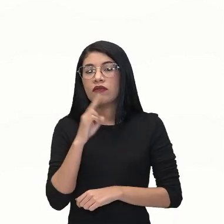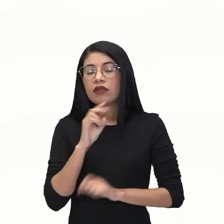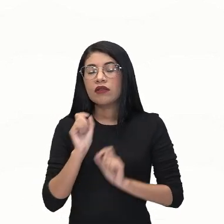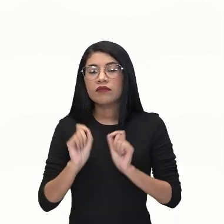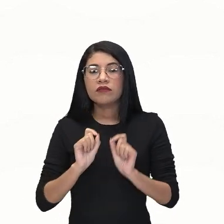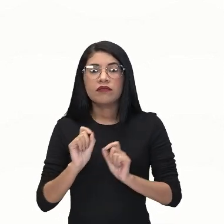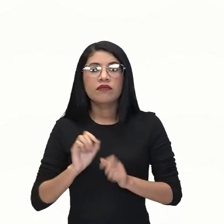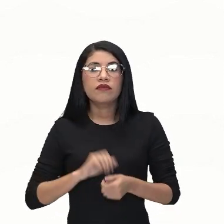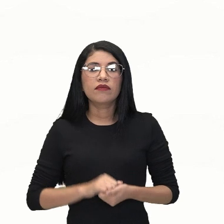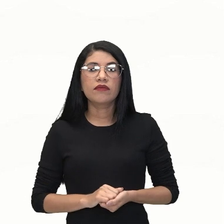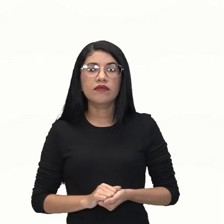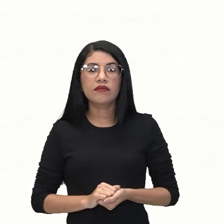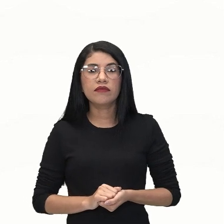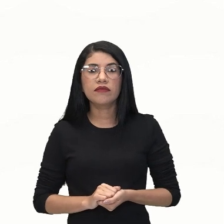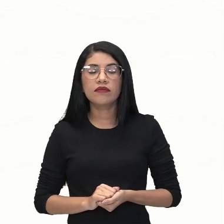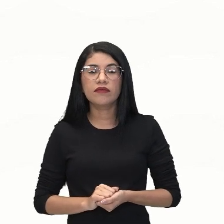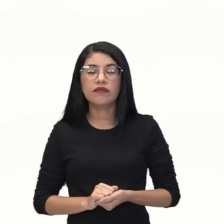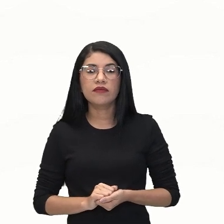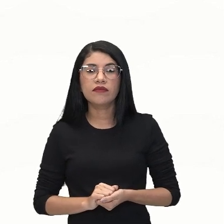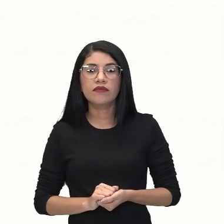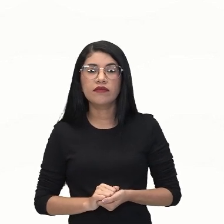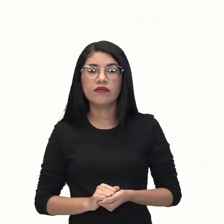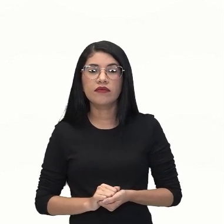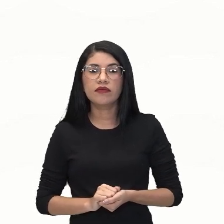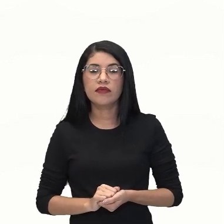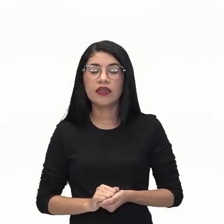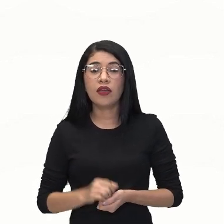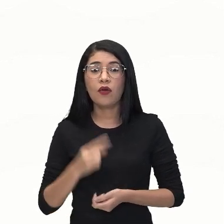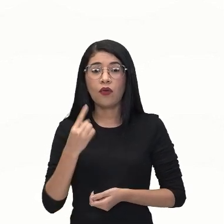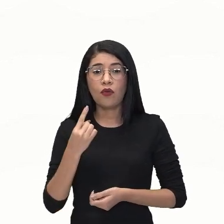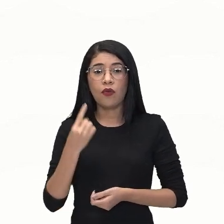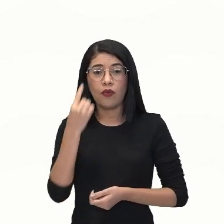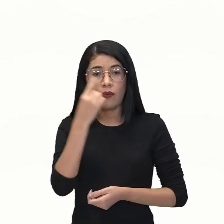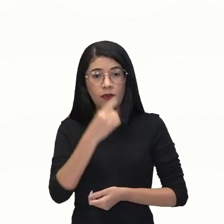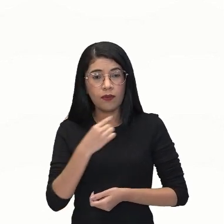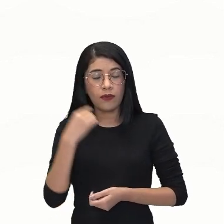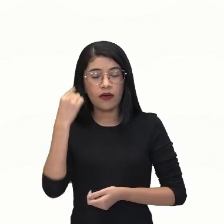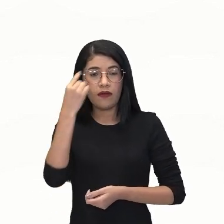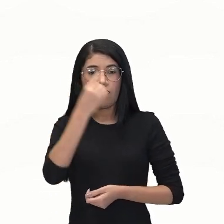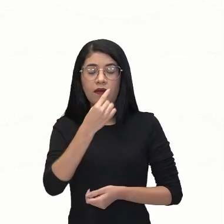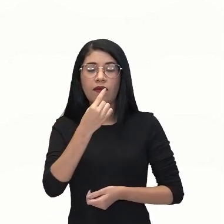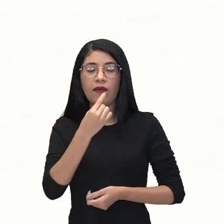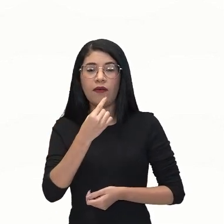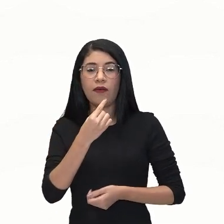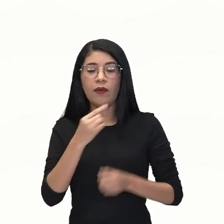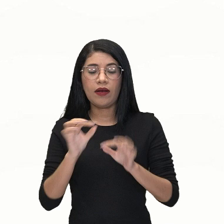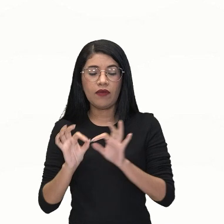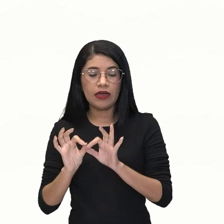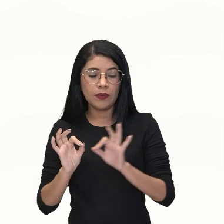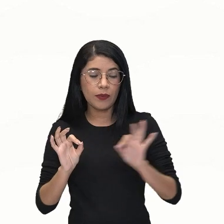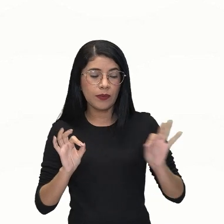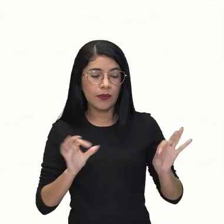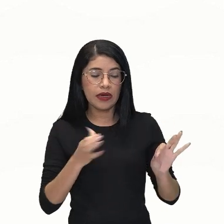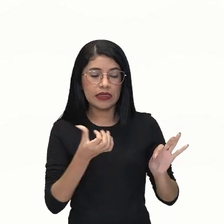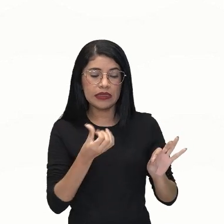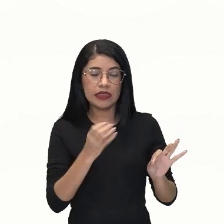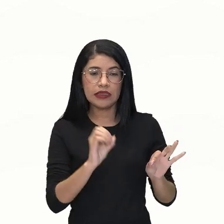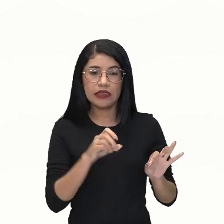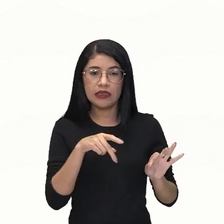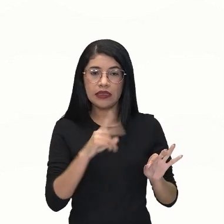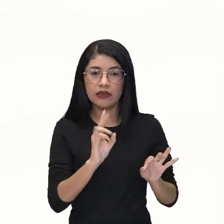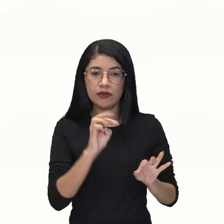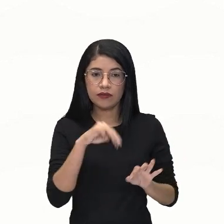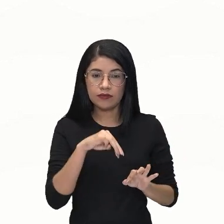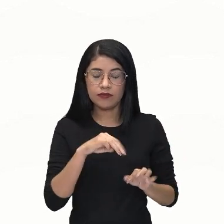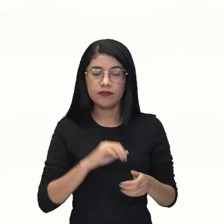80 km por hora? Quer dizer que a cada 1 hora, esse carro percorre 60 km.